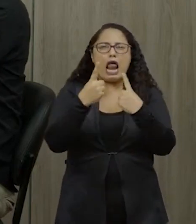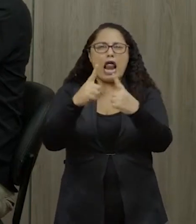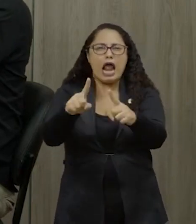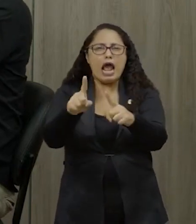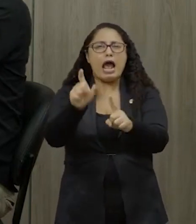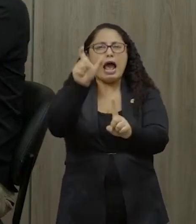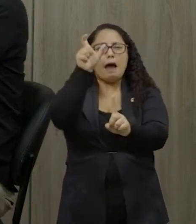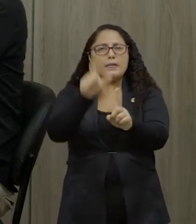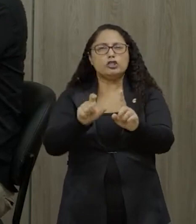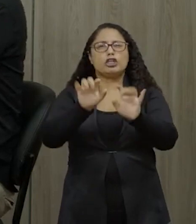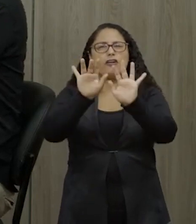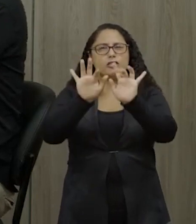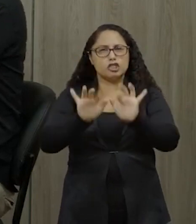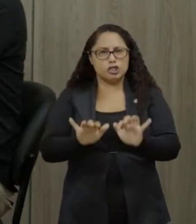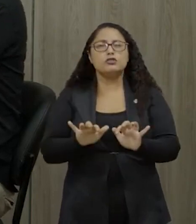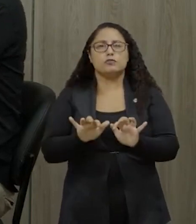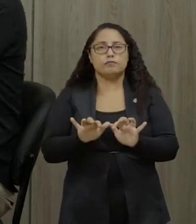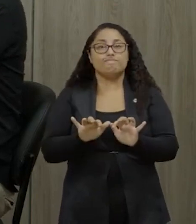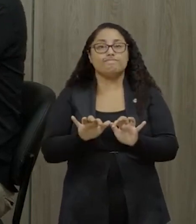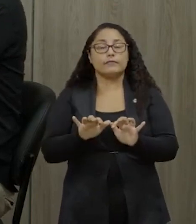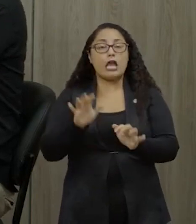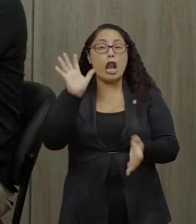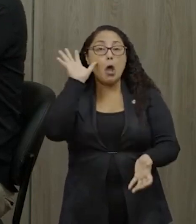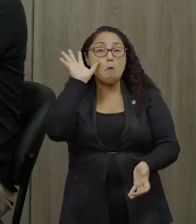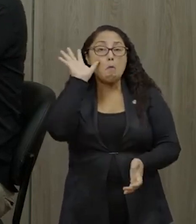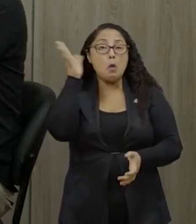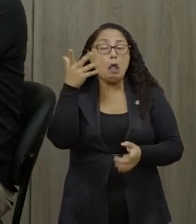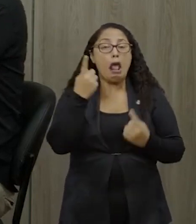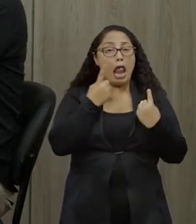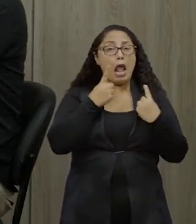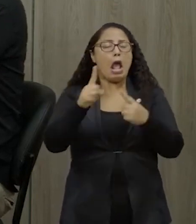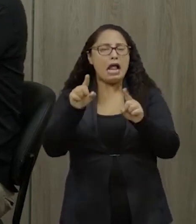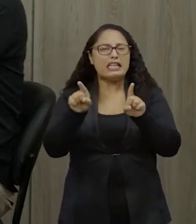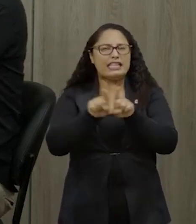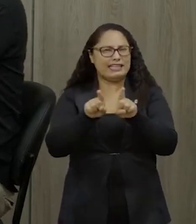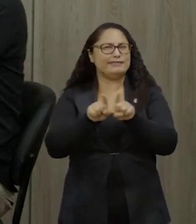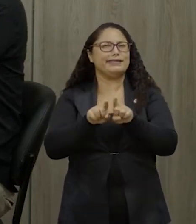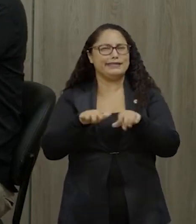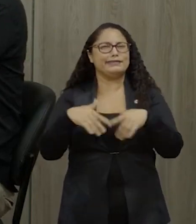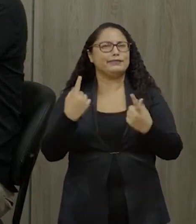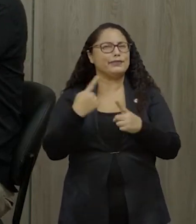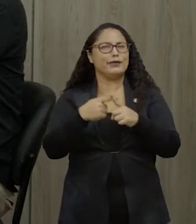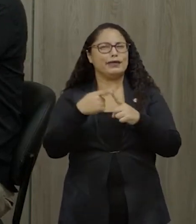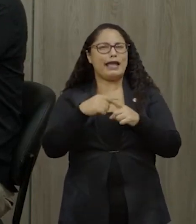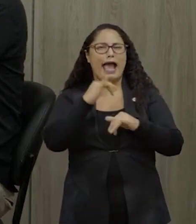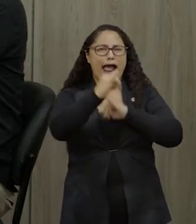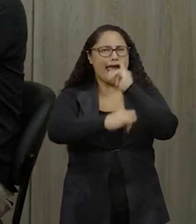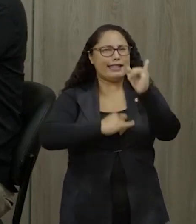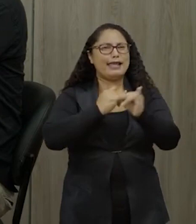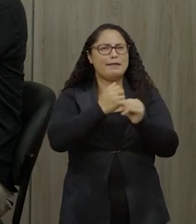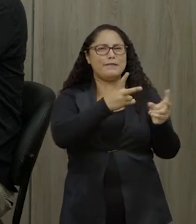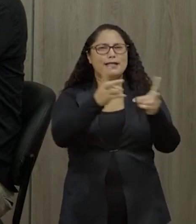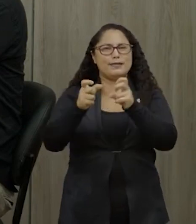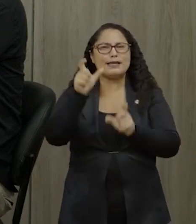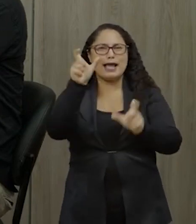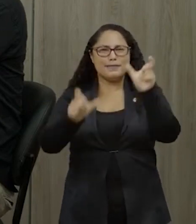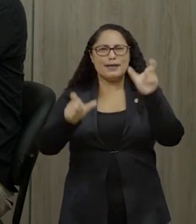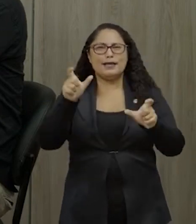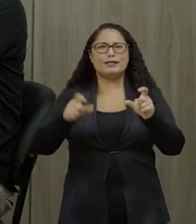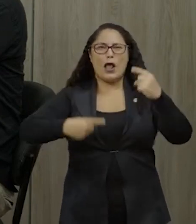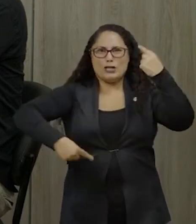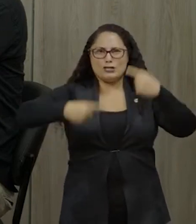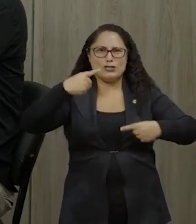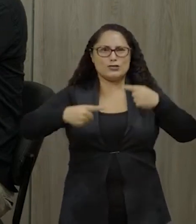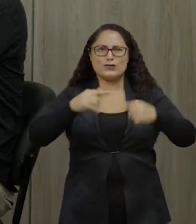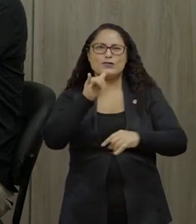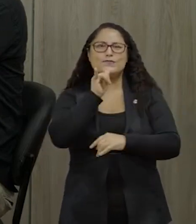né, com a pessoa que estava escrevendo, Uhum. e aí ela decidiu rivalizar também, porque pela internet ele viu que as pessoas tendem a